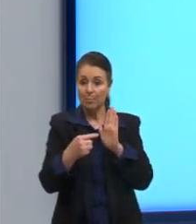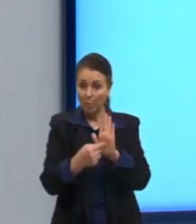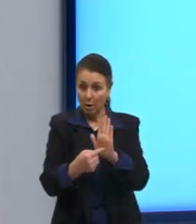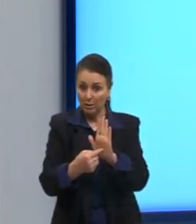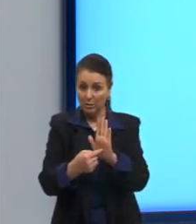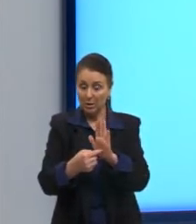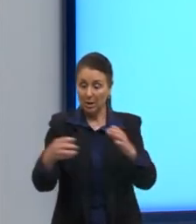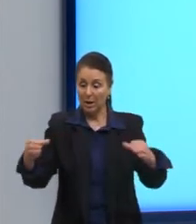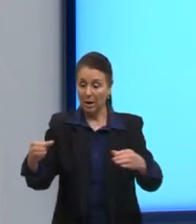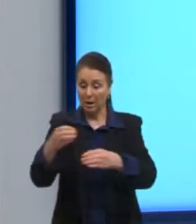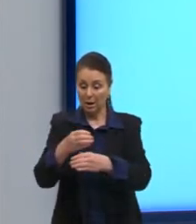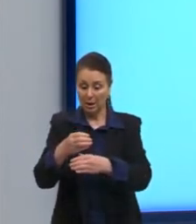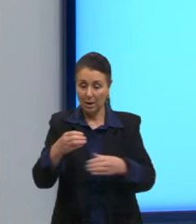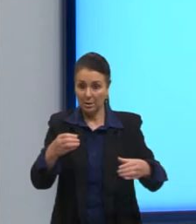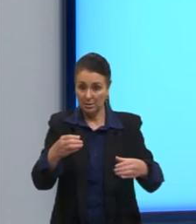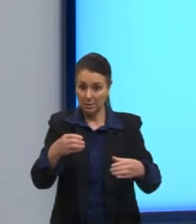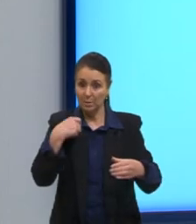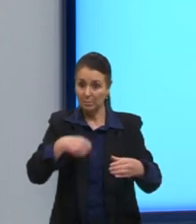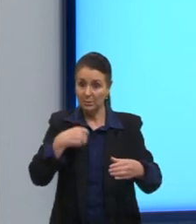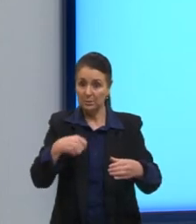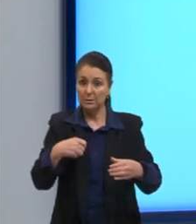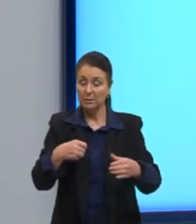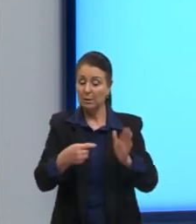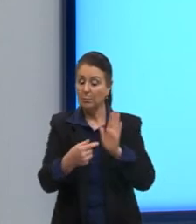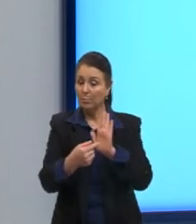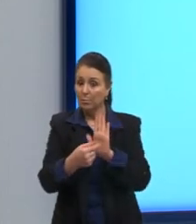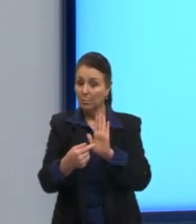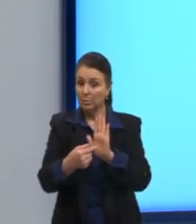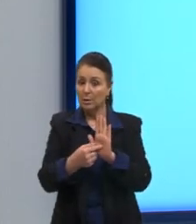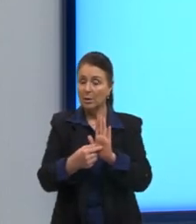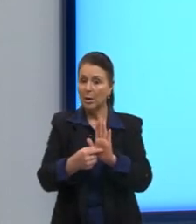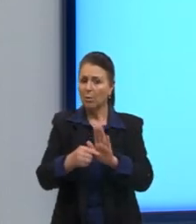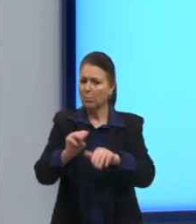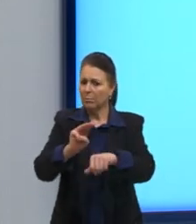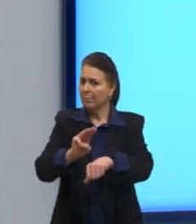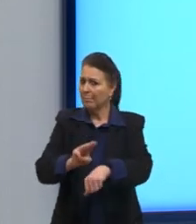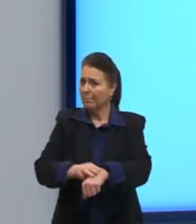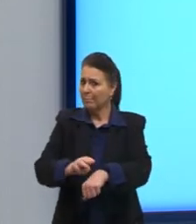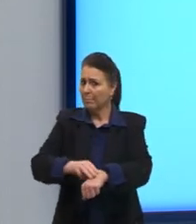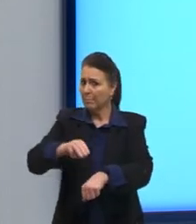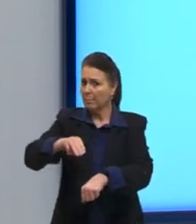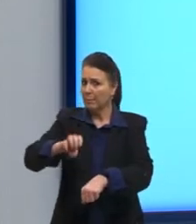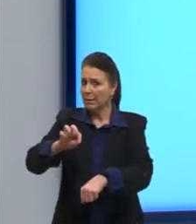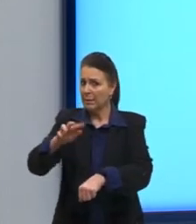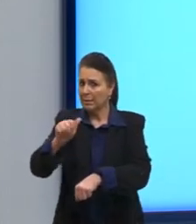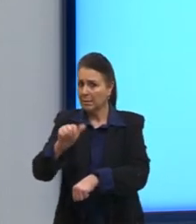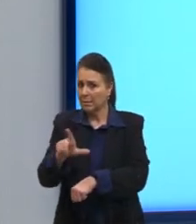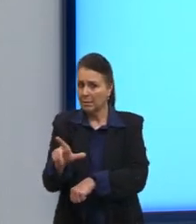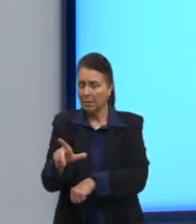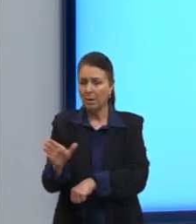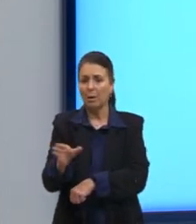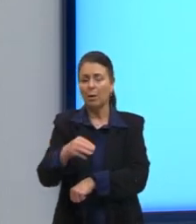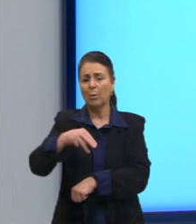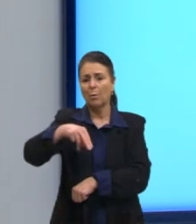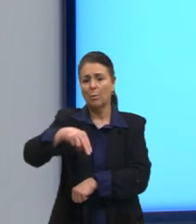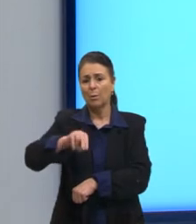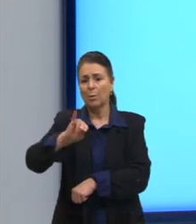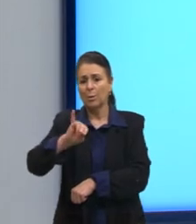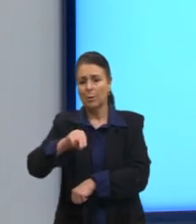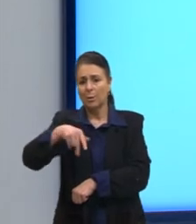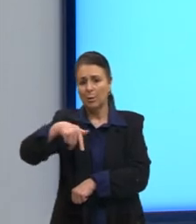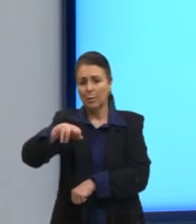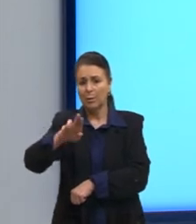ocorrência da reação precisa ter indicado aqui um metal normalmente que pode ser o níquel a platina ou